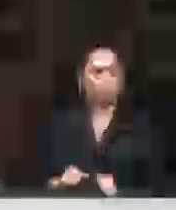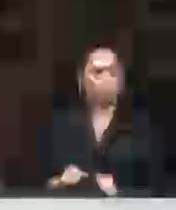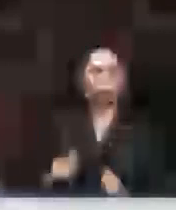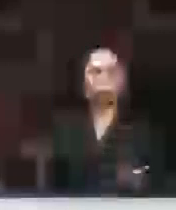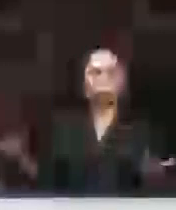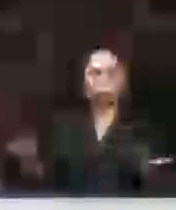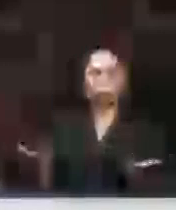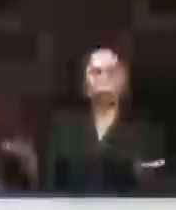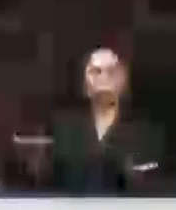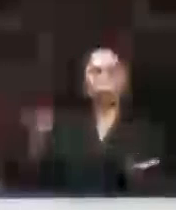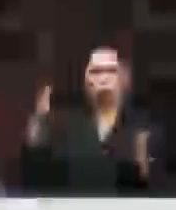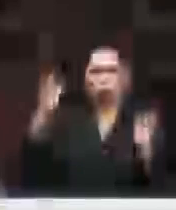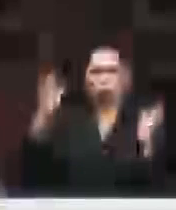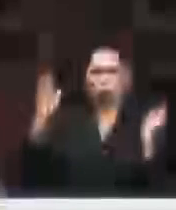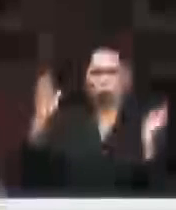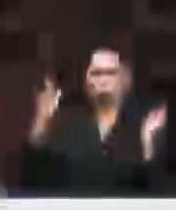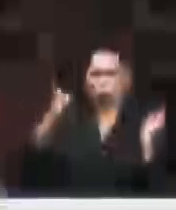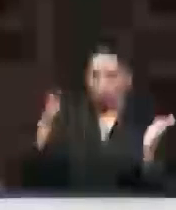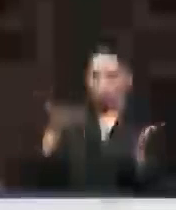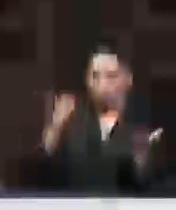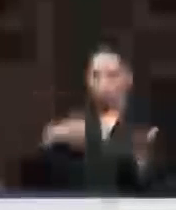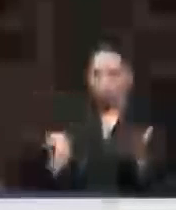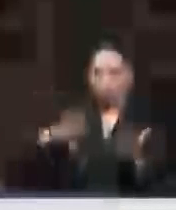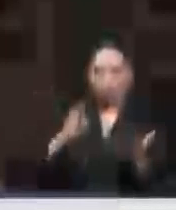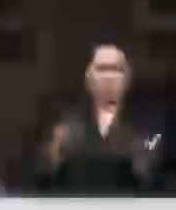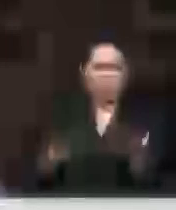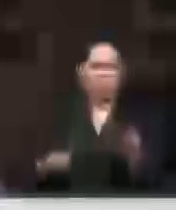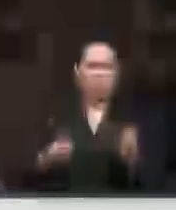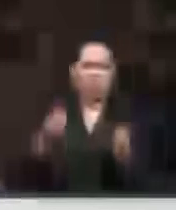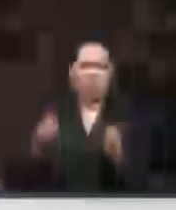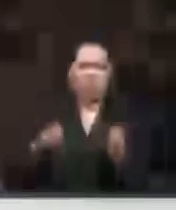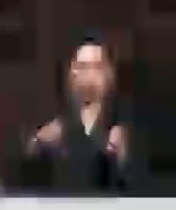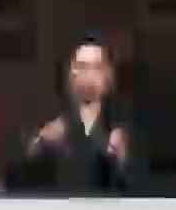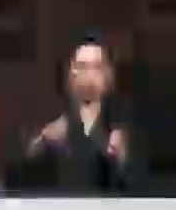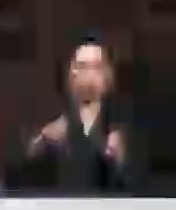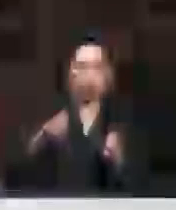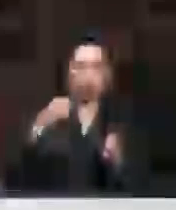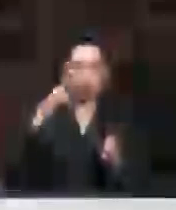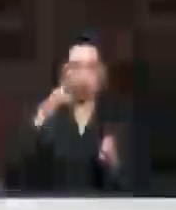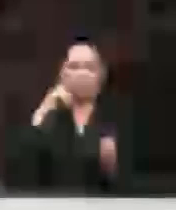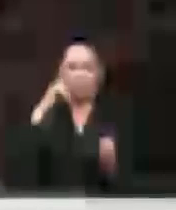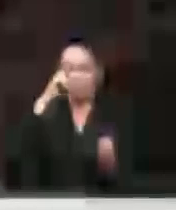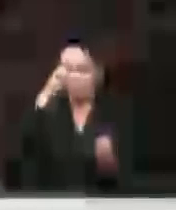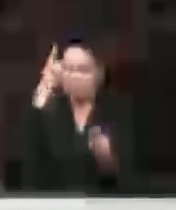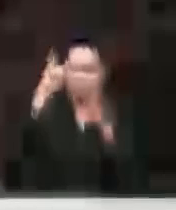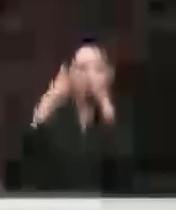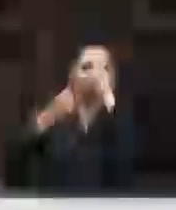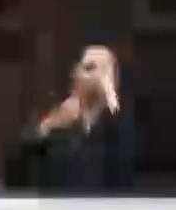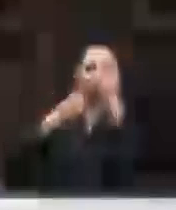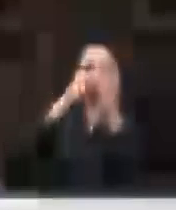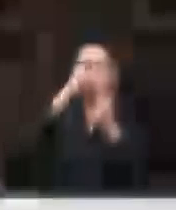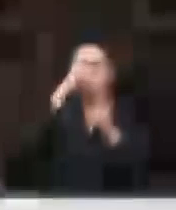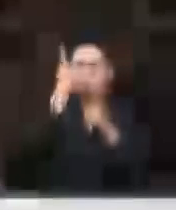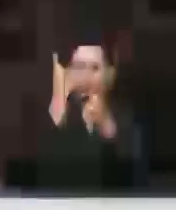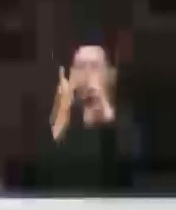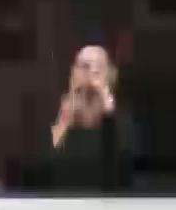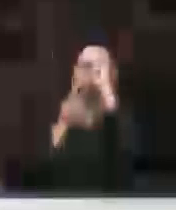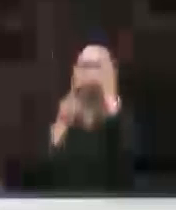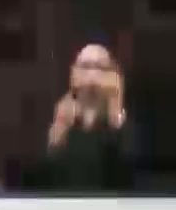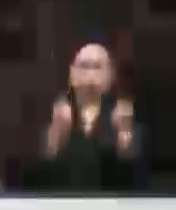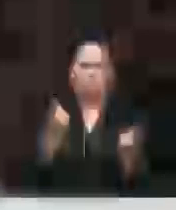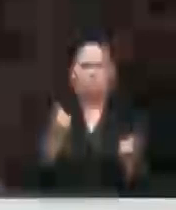Estamos diante de uma espécie agora de um chutômetro muito maior. Mas é claro